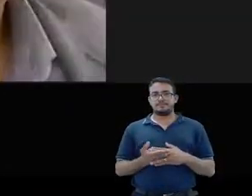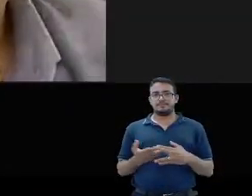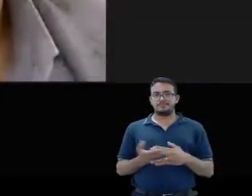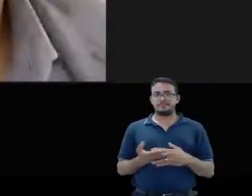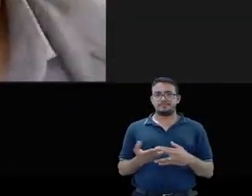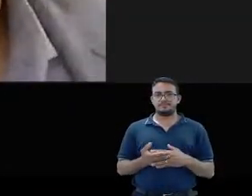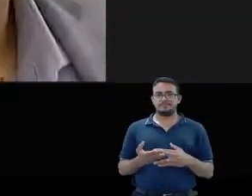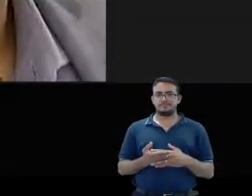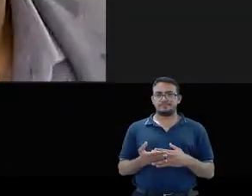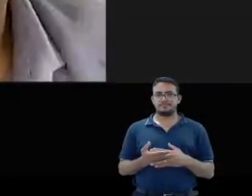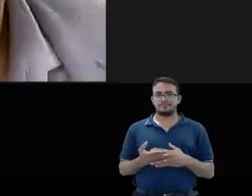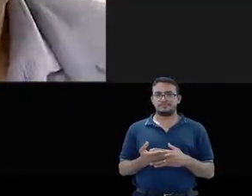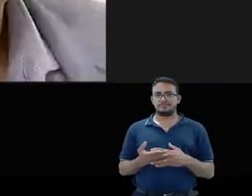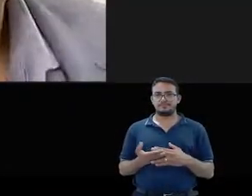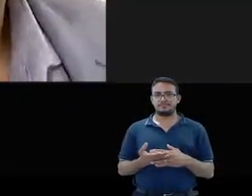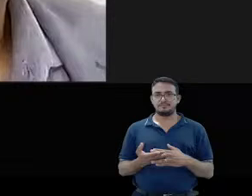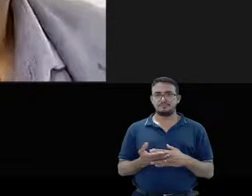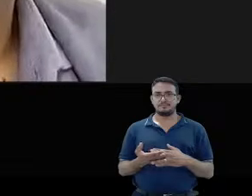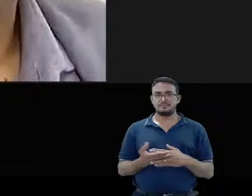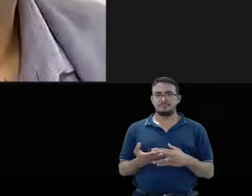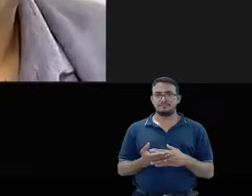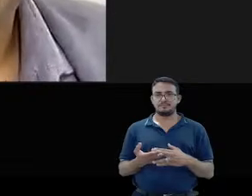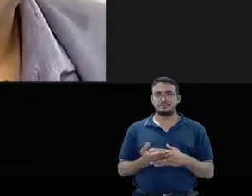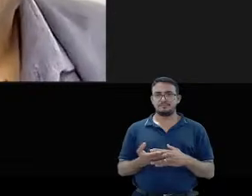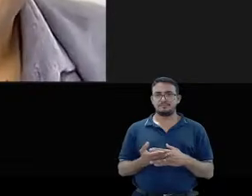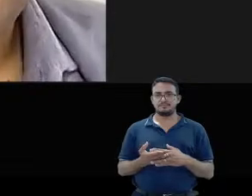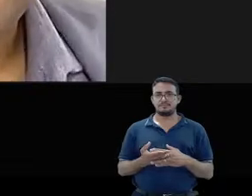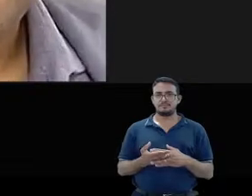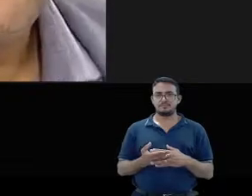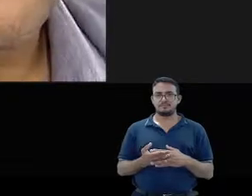tem a palavra pelo prazo regimental.